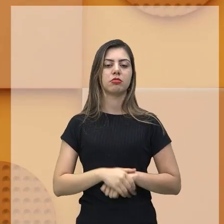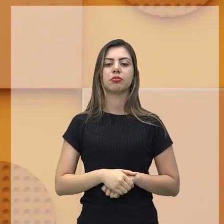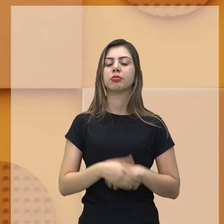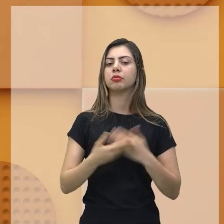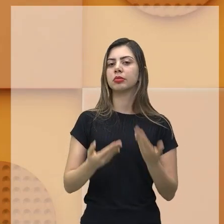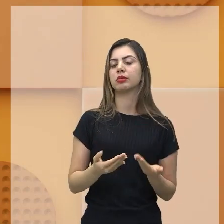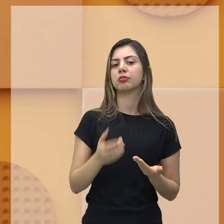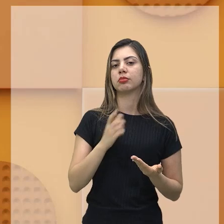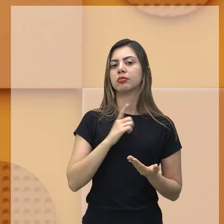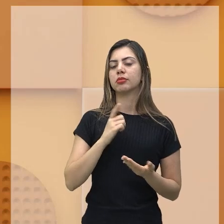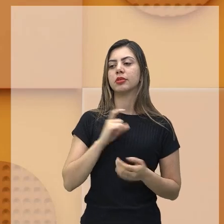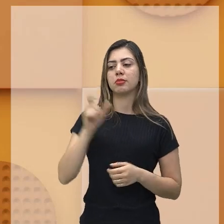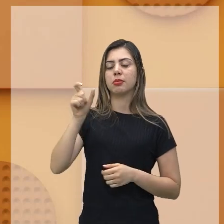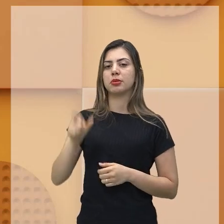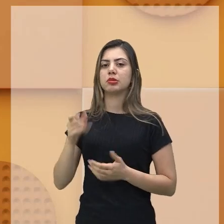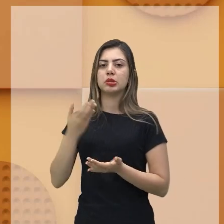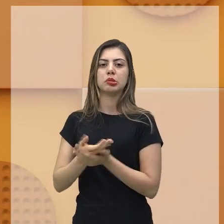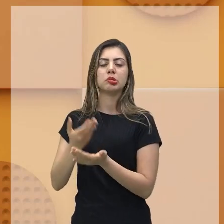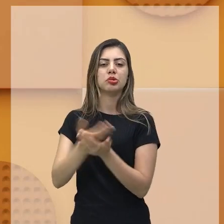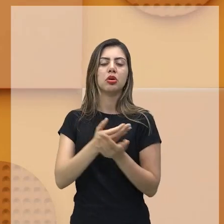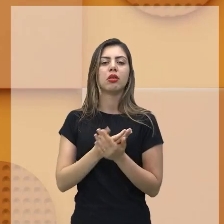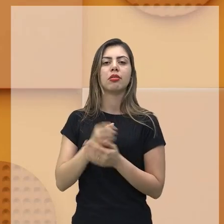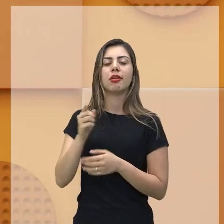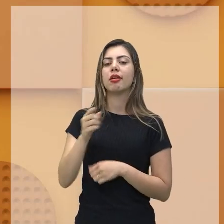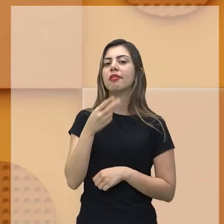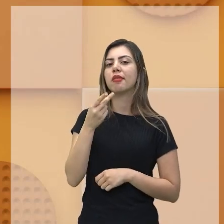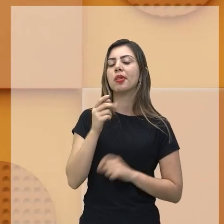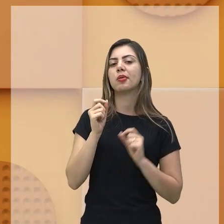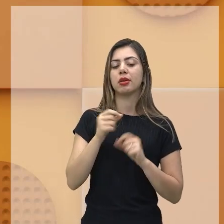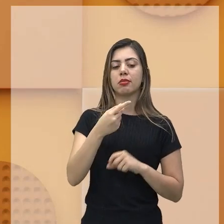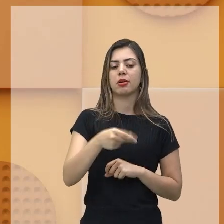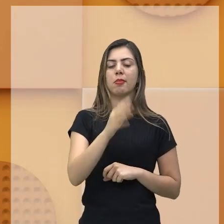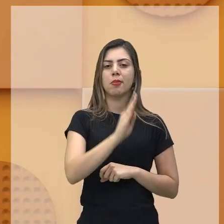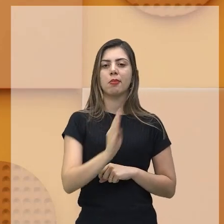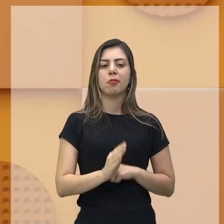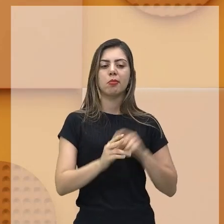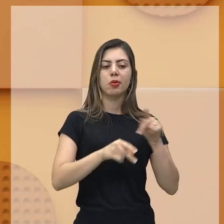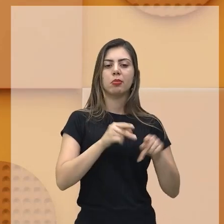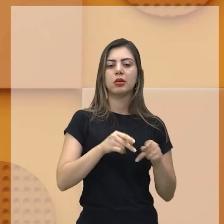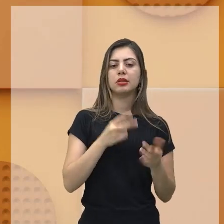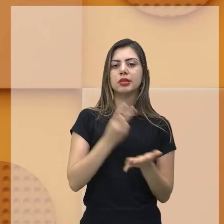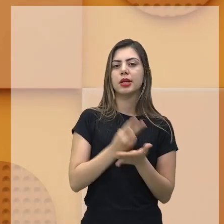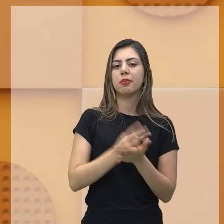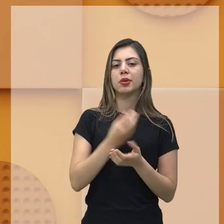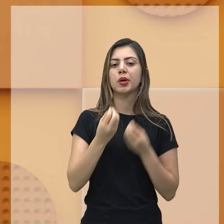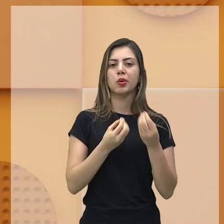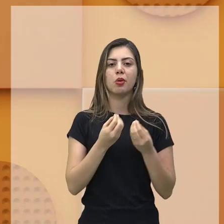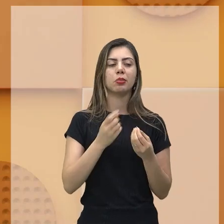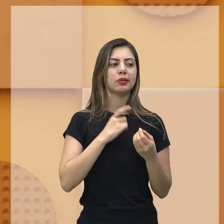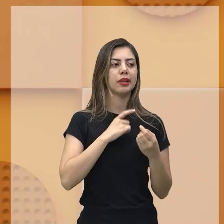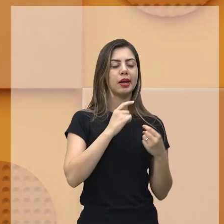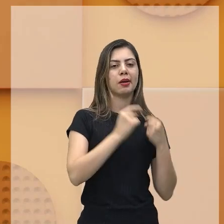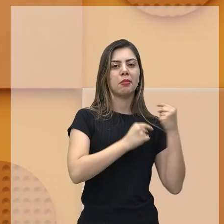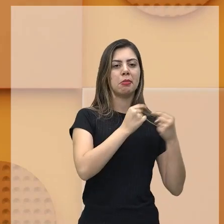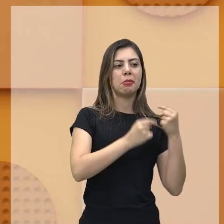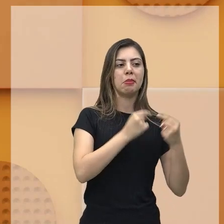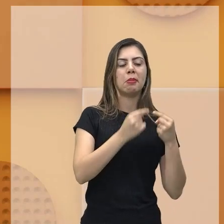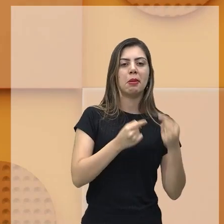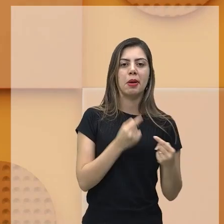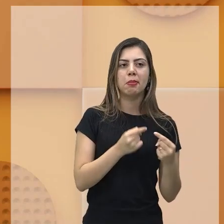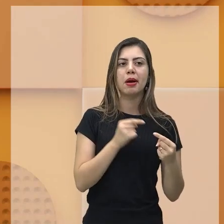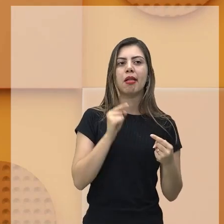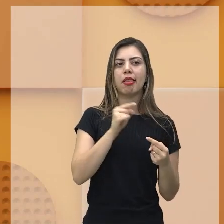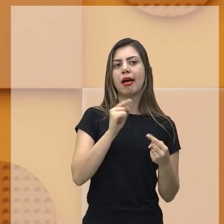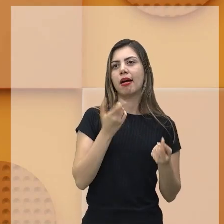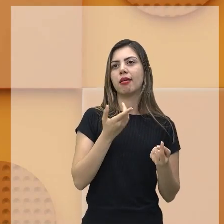um antropólogo que costumava dizer que o povo brasileiro está sempre com o pé na senzala e na aldeia. Na